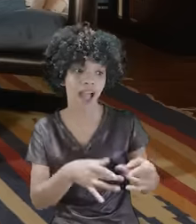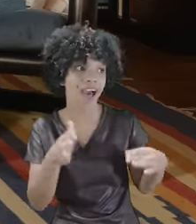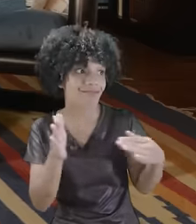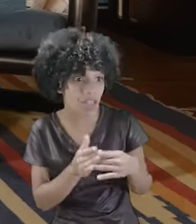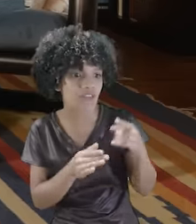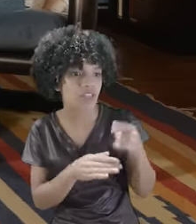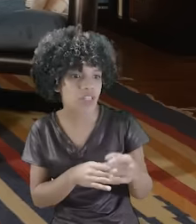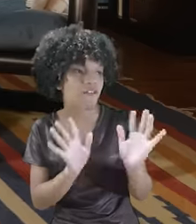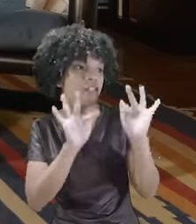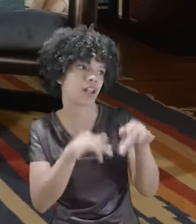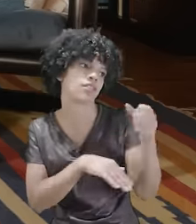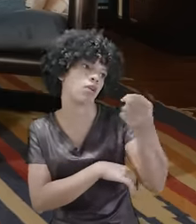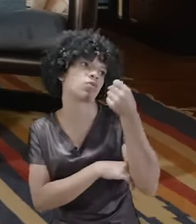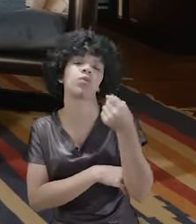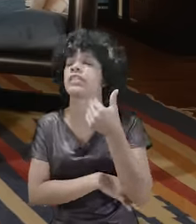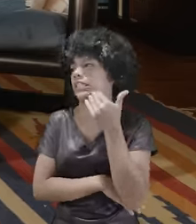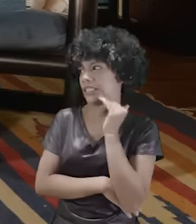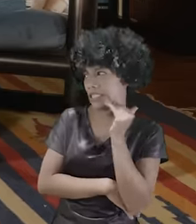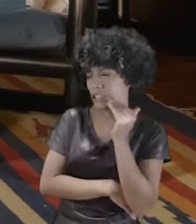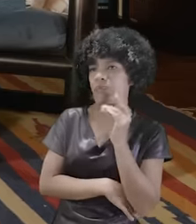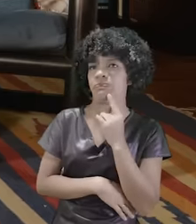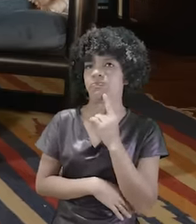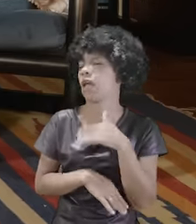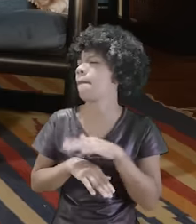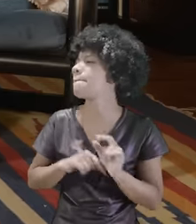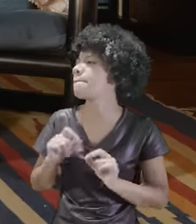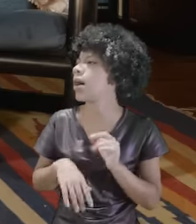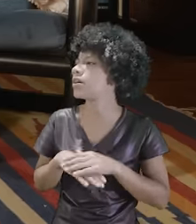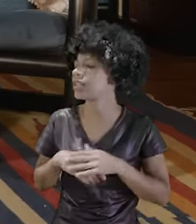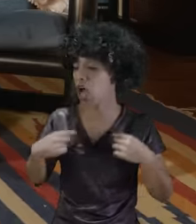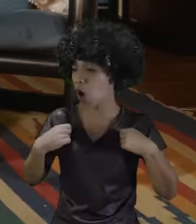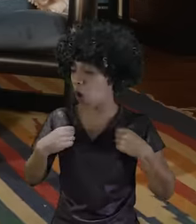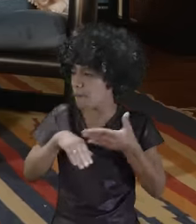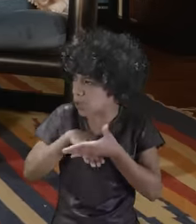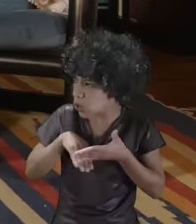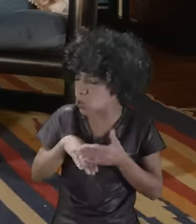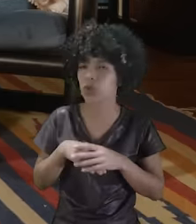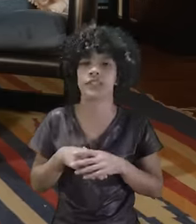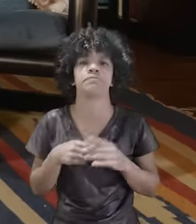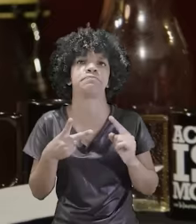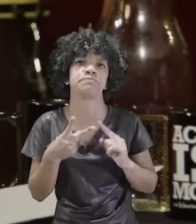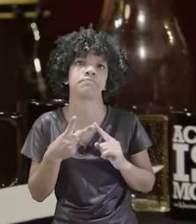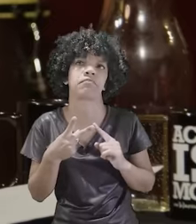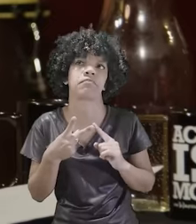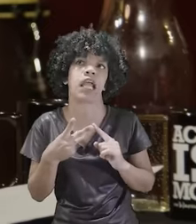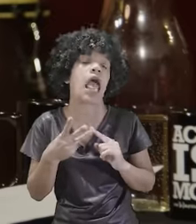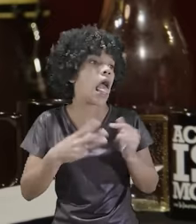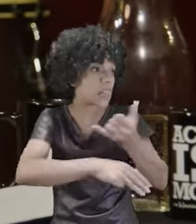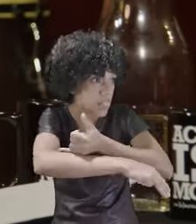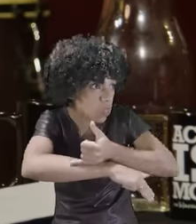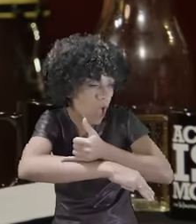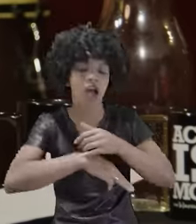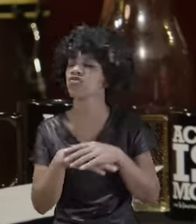terminar de beber entende que mais você viu assim a roupa curta opaco tatuagem você